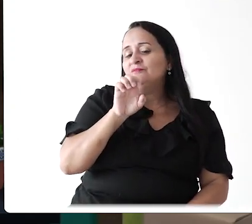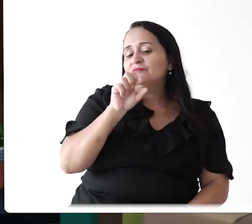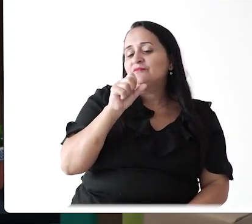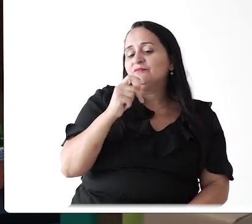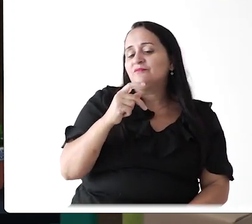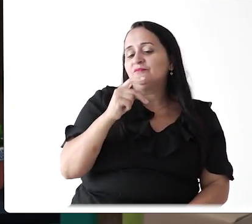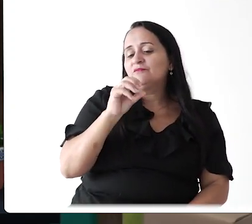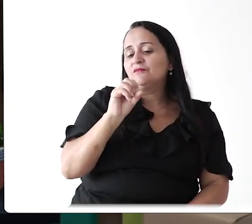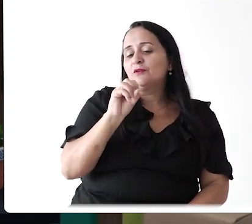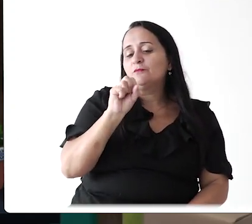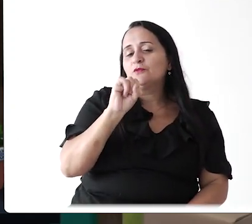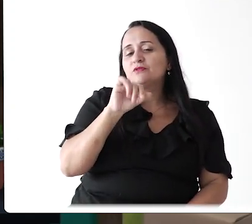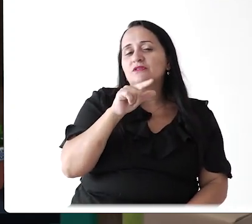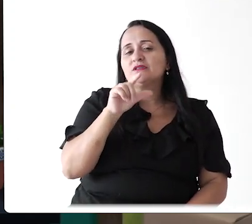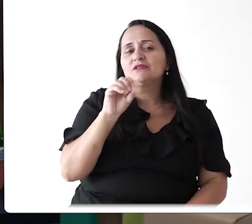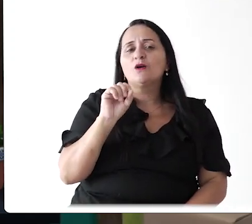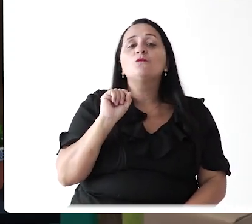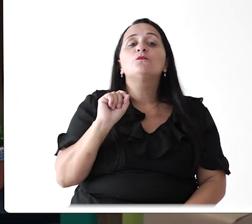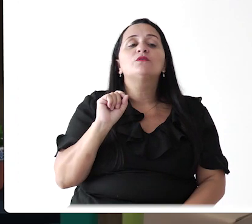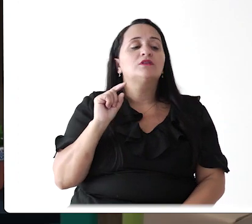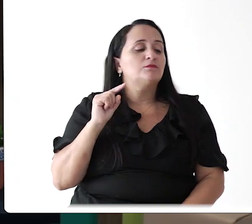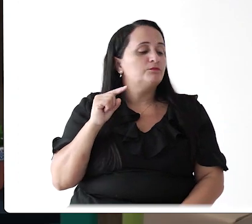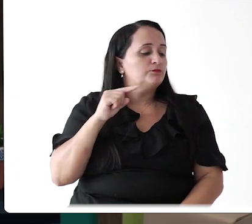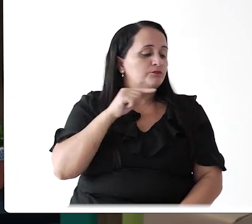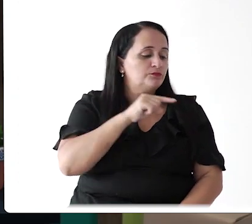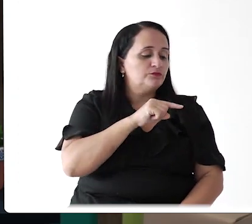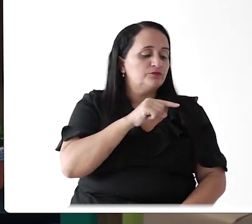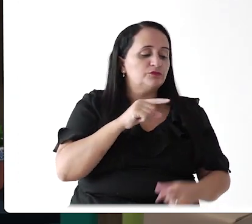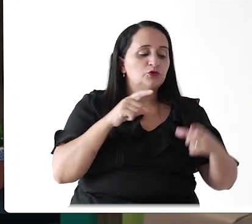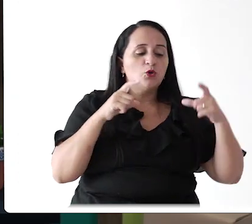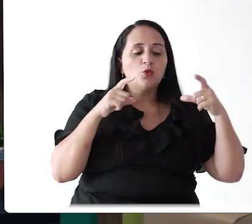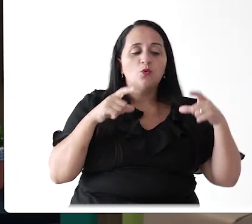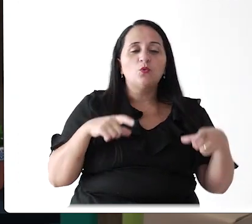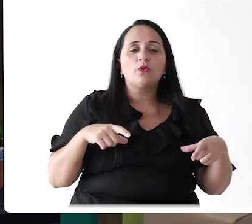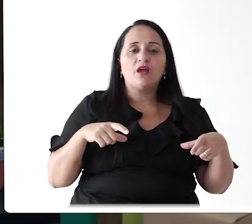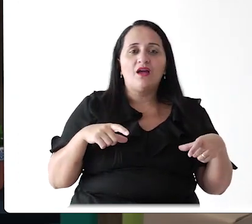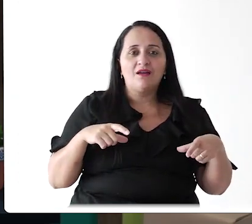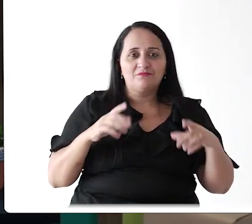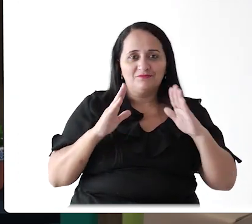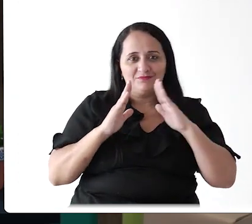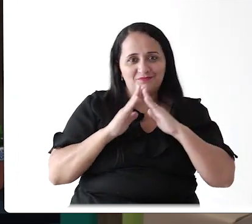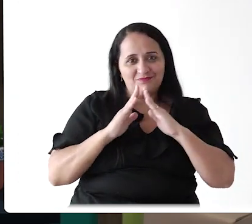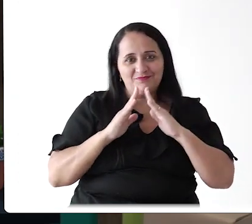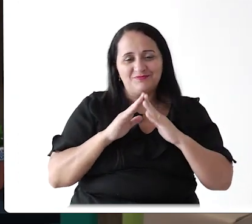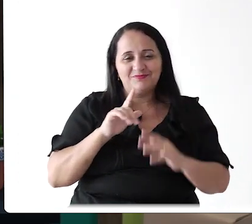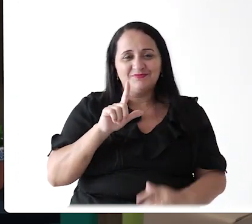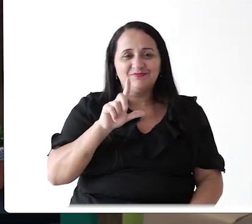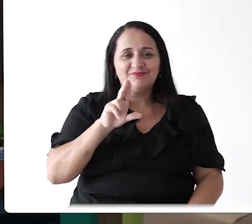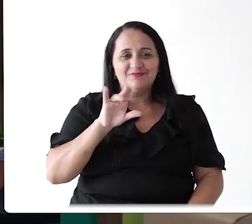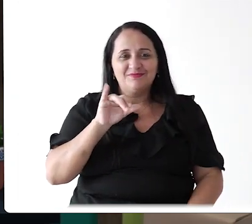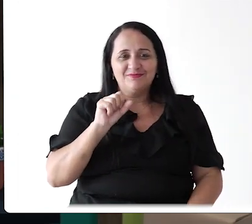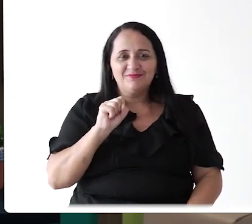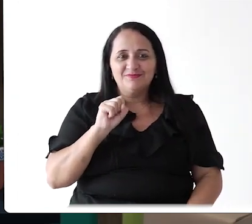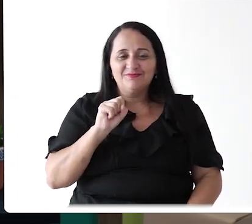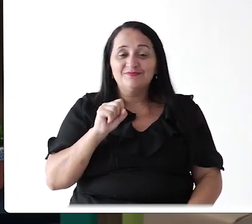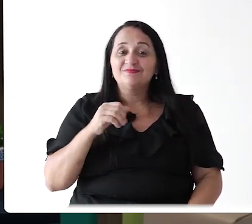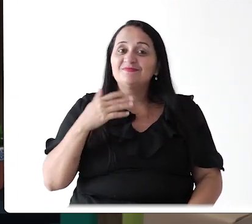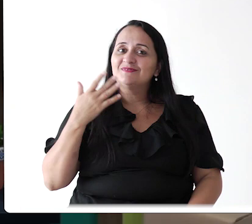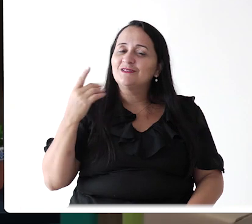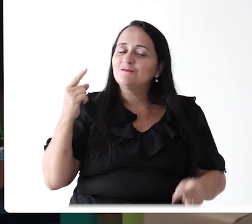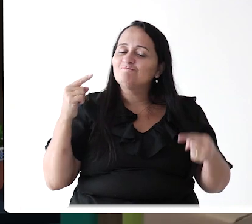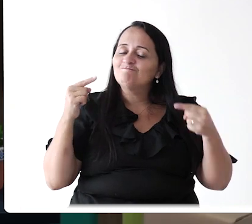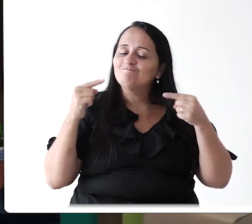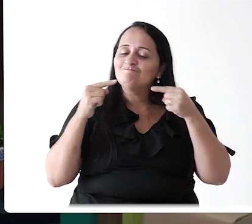indica lugar, o lugar onde fica a casa de Luiz. Olha o